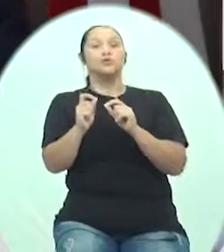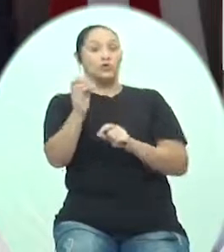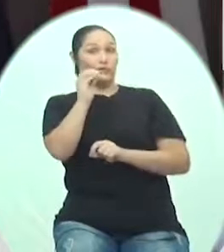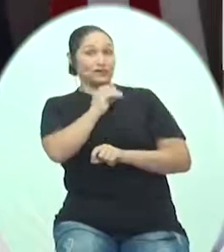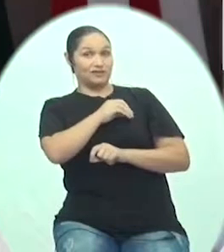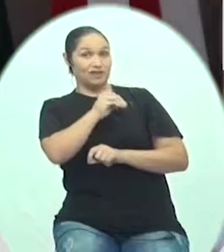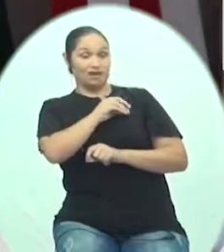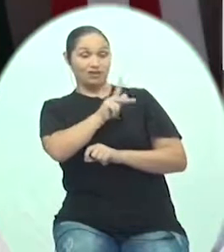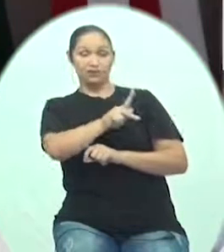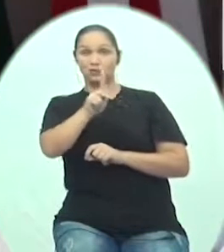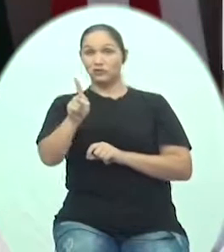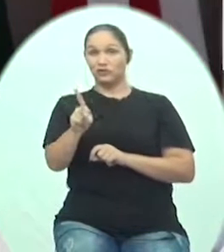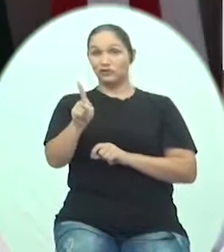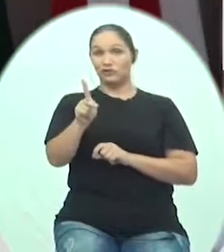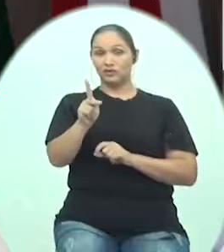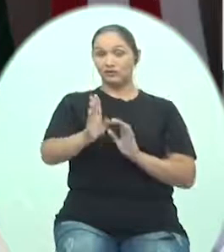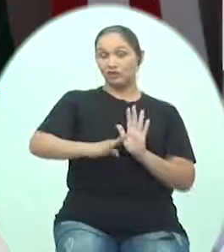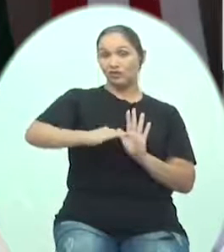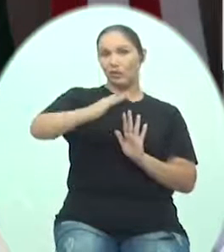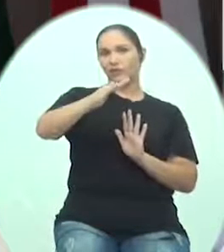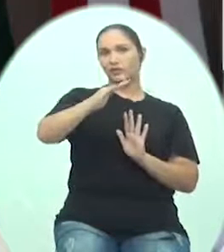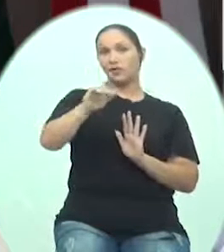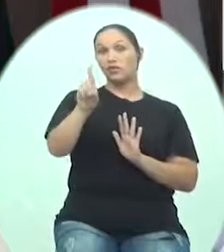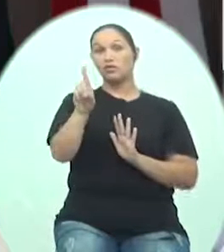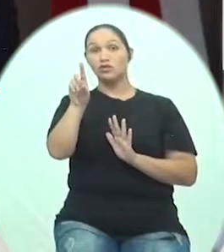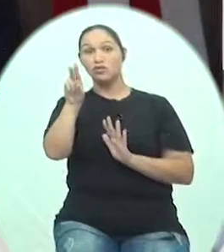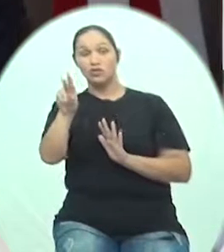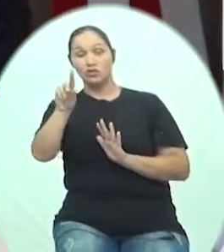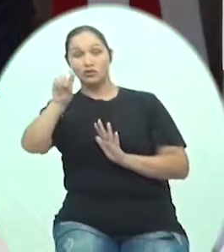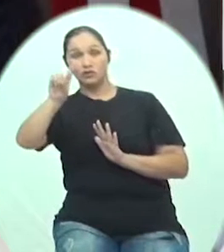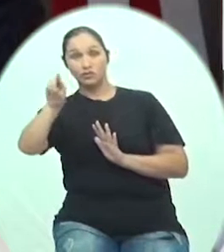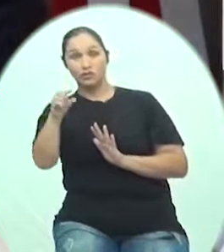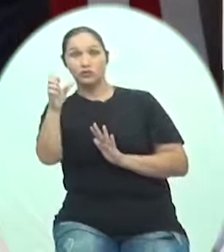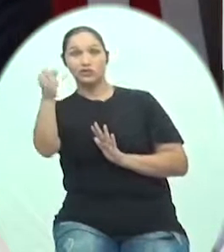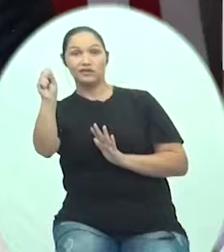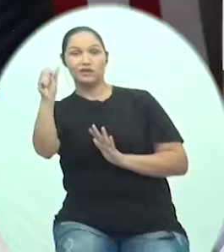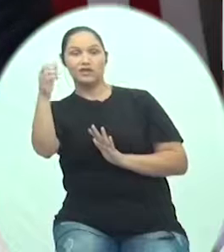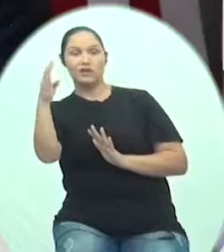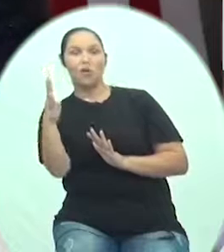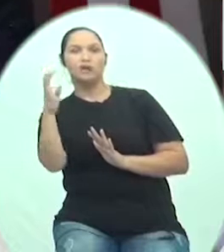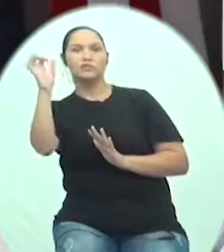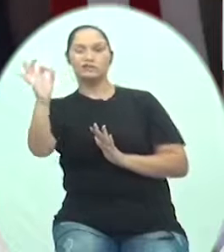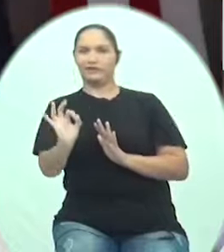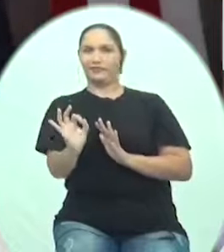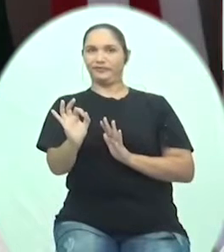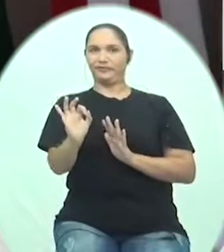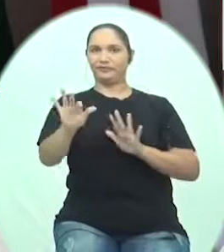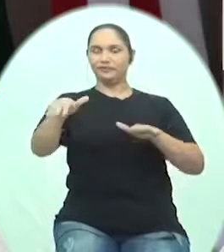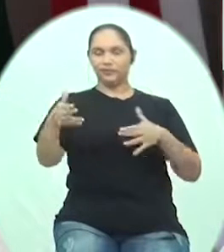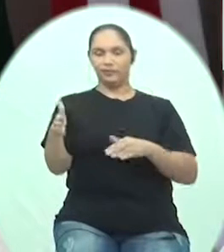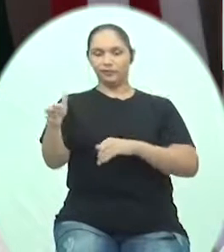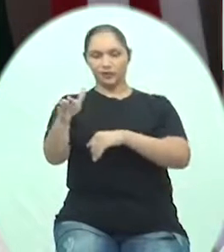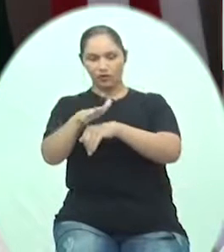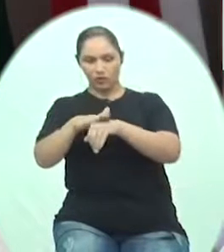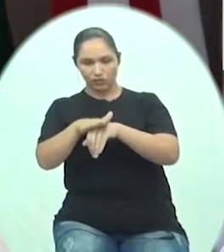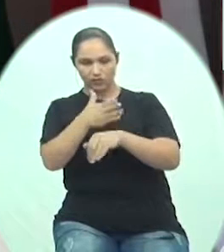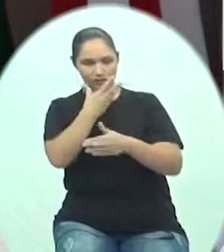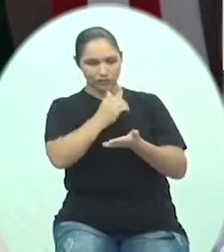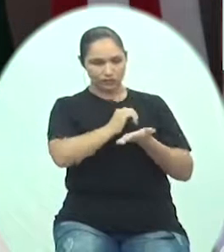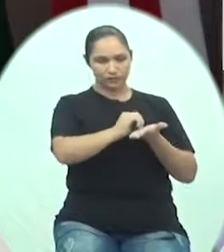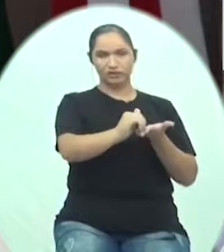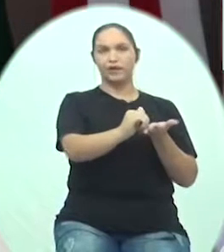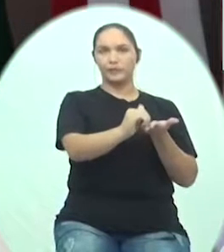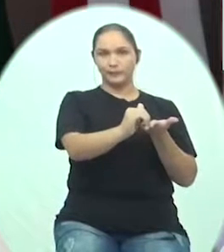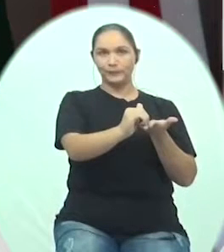pública Municipal reajuste de 12.84 né E aí Eu Estive conversando com o